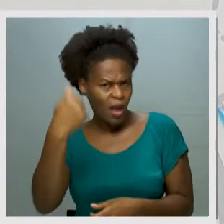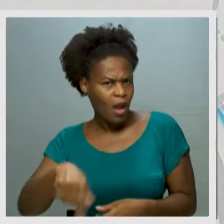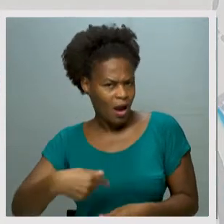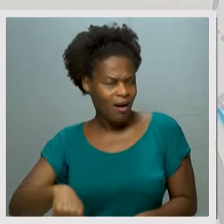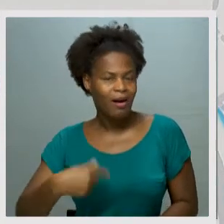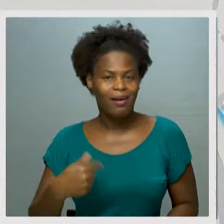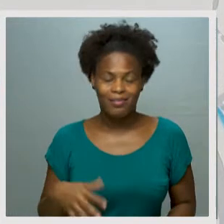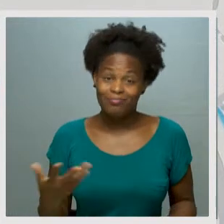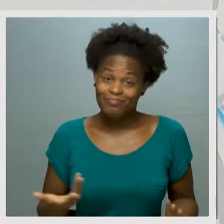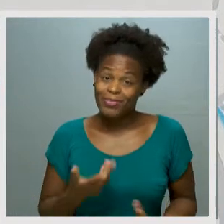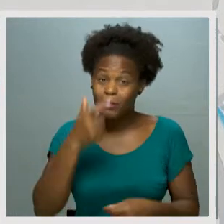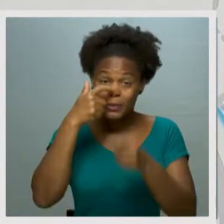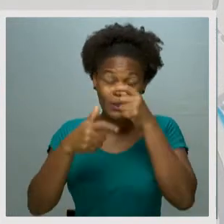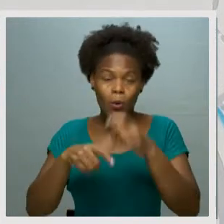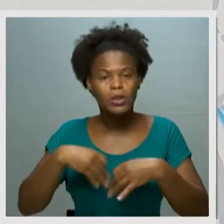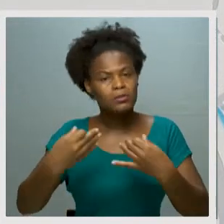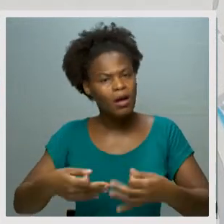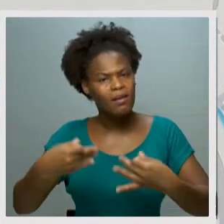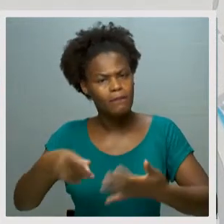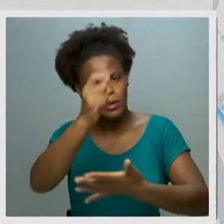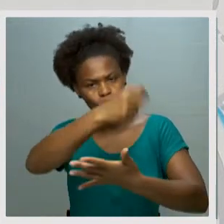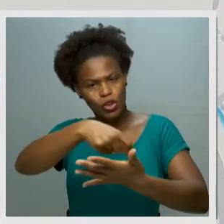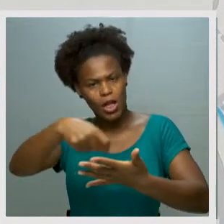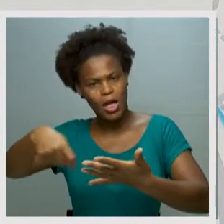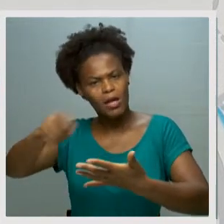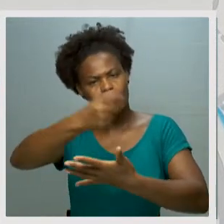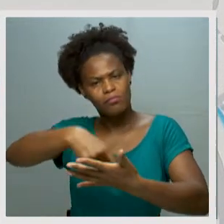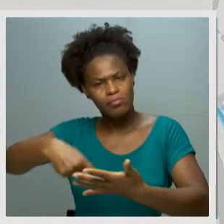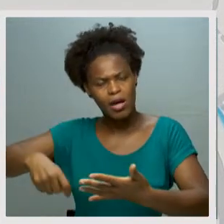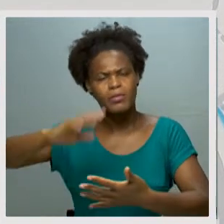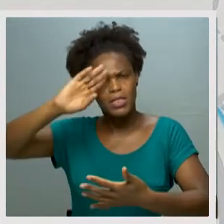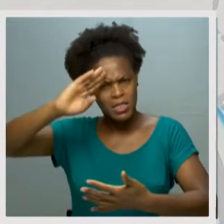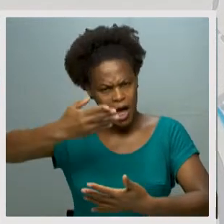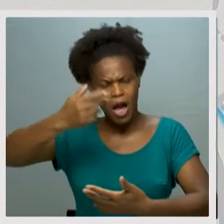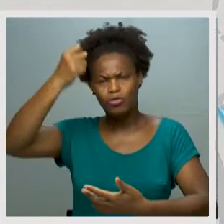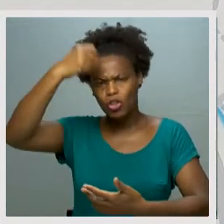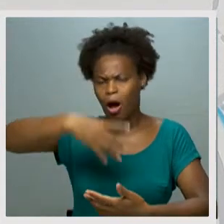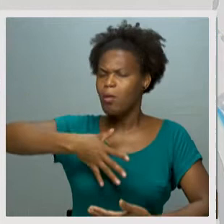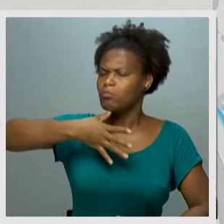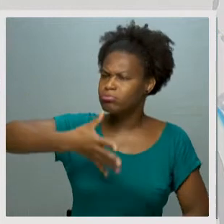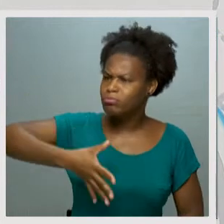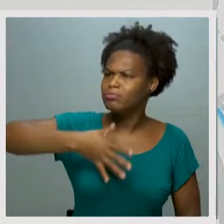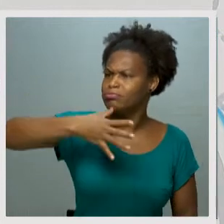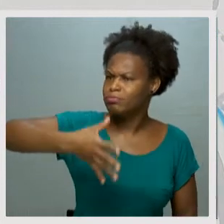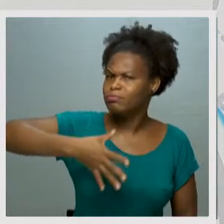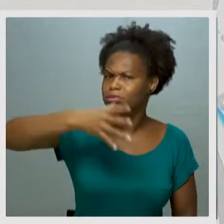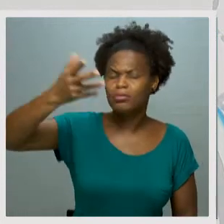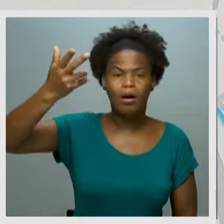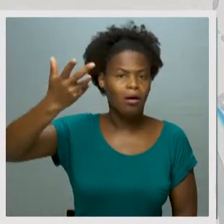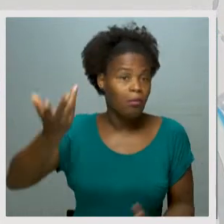e inspiradoras. Escrevem sempre, sabem contar determinadas histórias, narrativas e